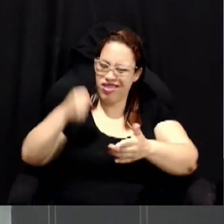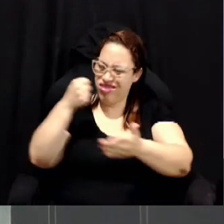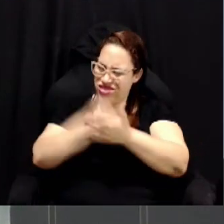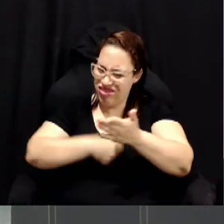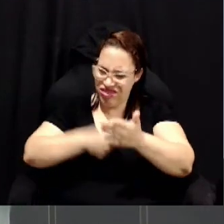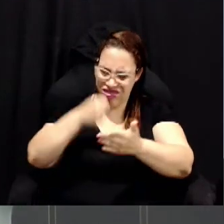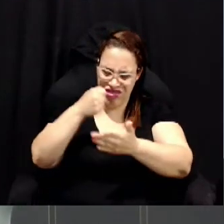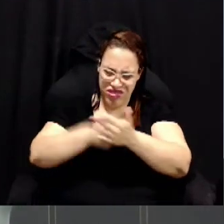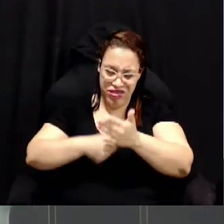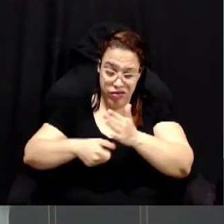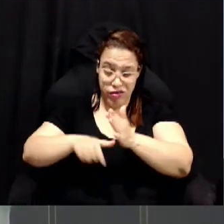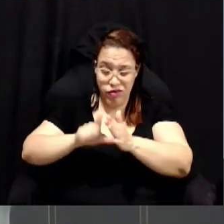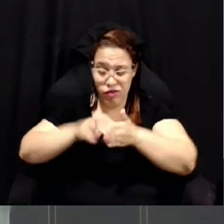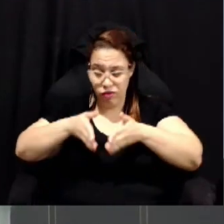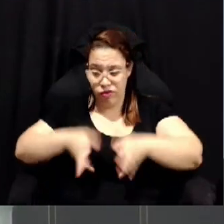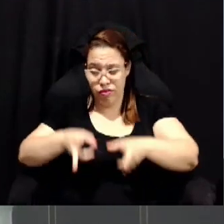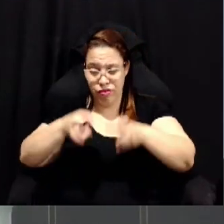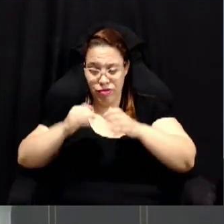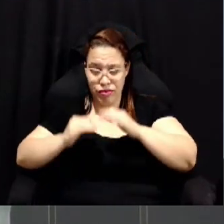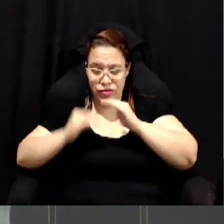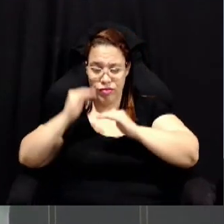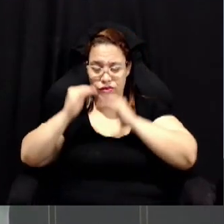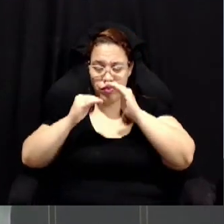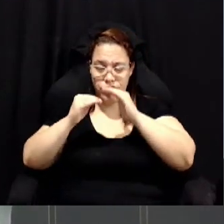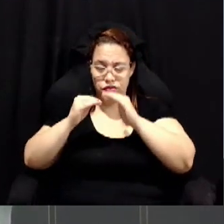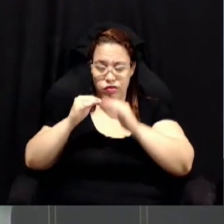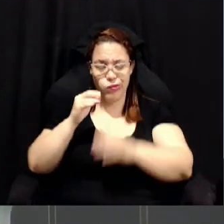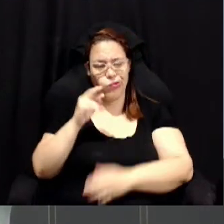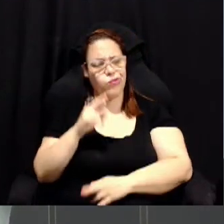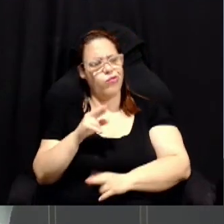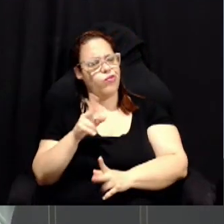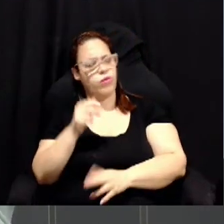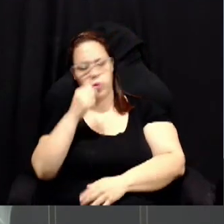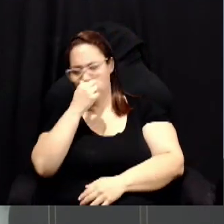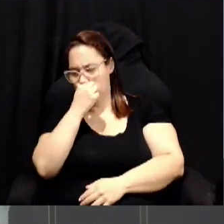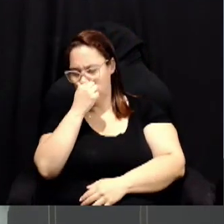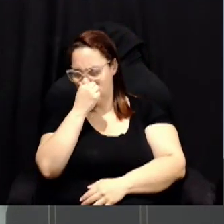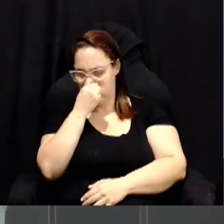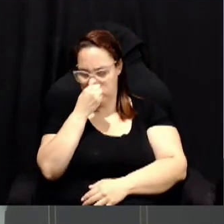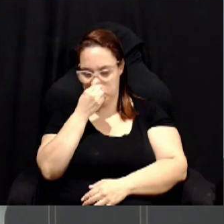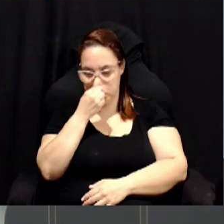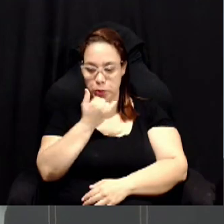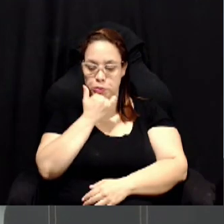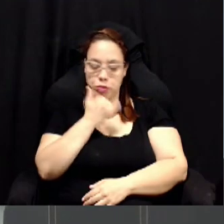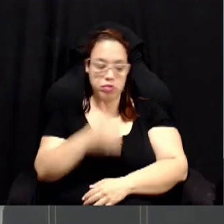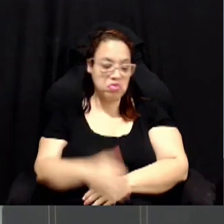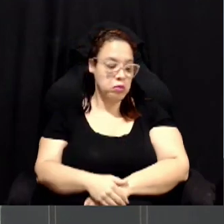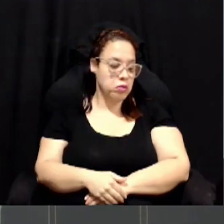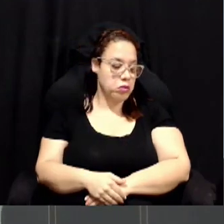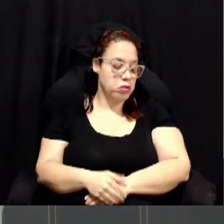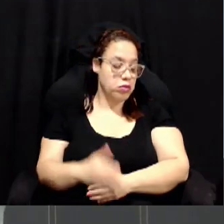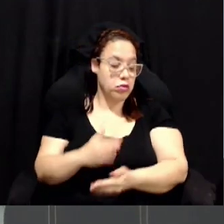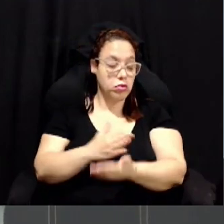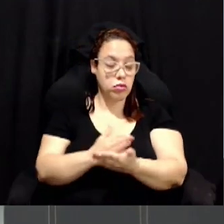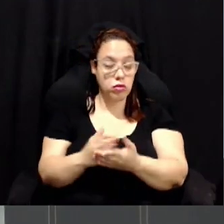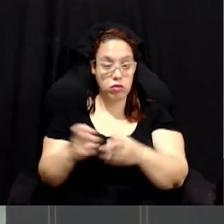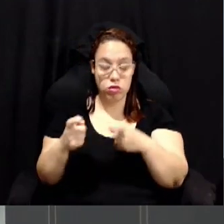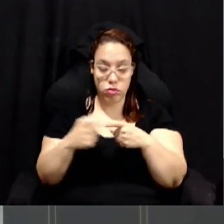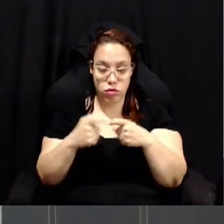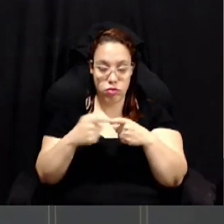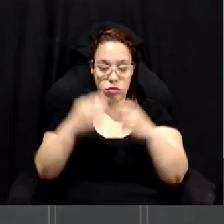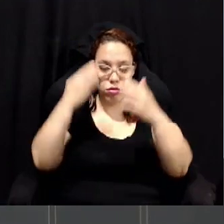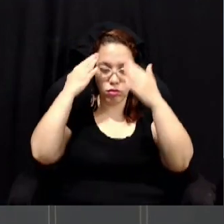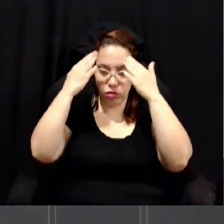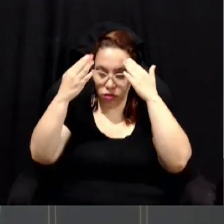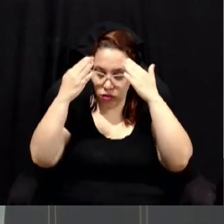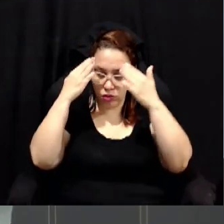você percebe um desenvolvimento atípico, você começa essa jornada com médicos, com terapeutas, que não é levar